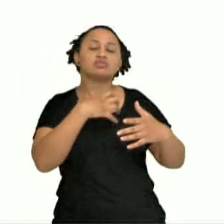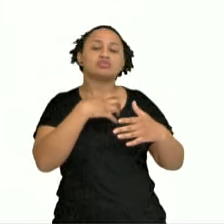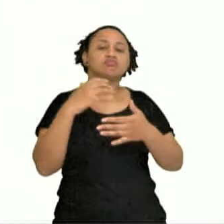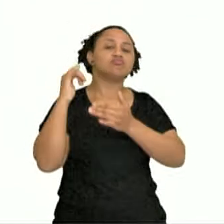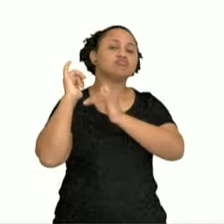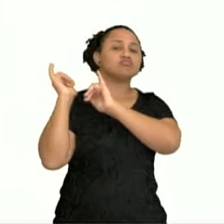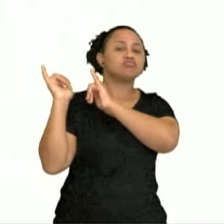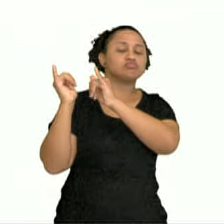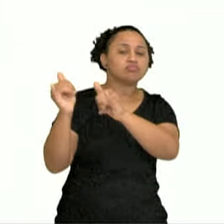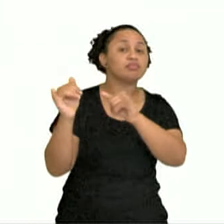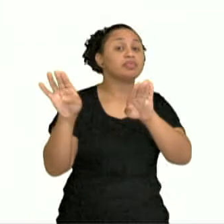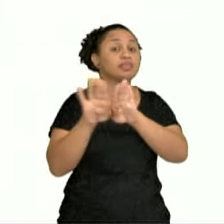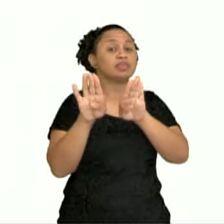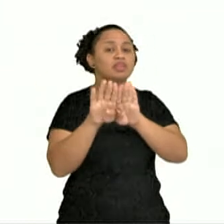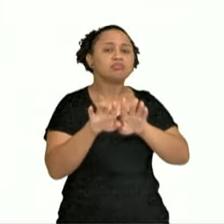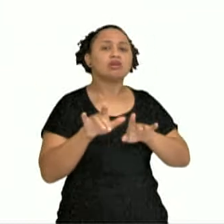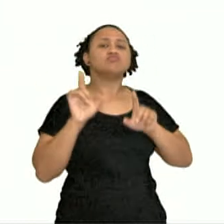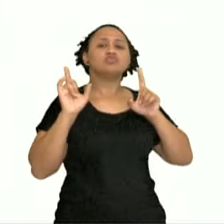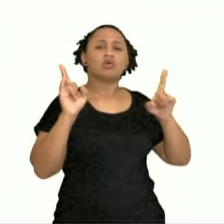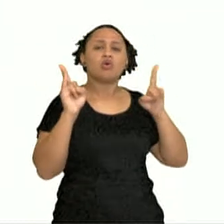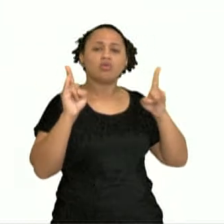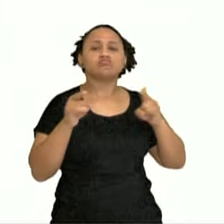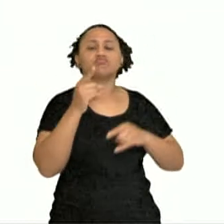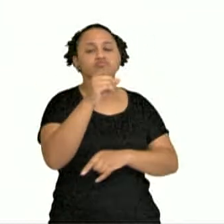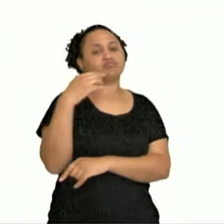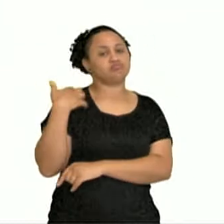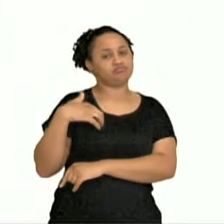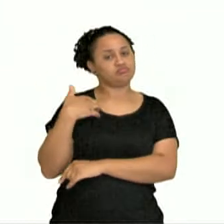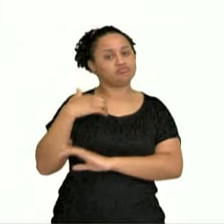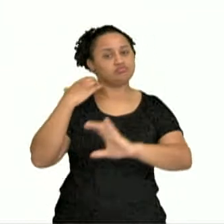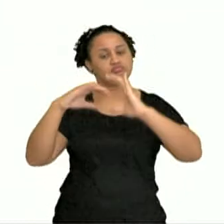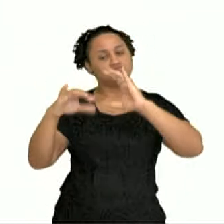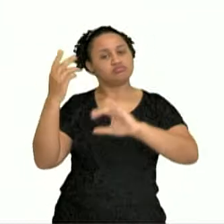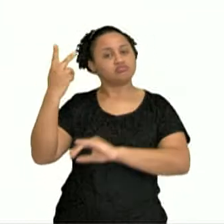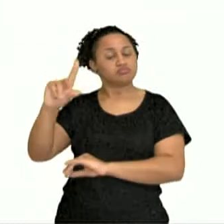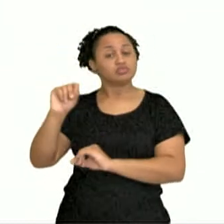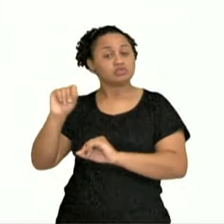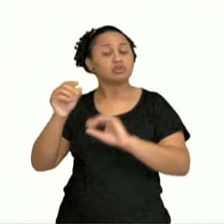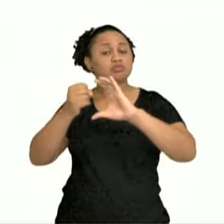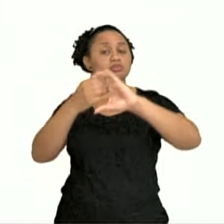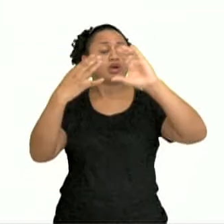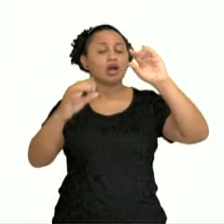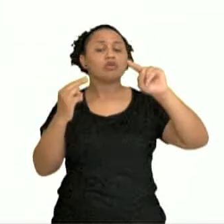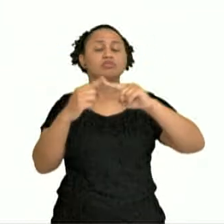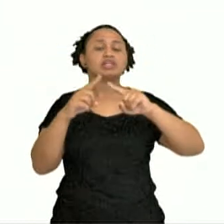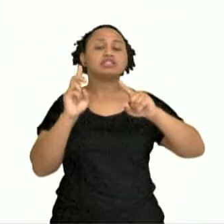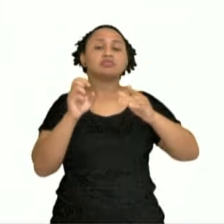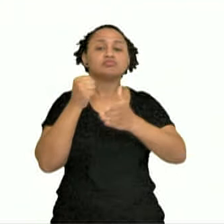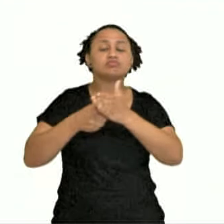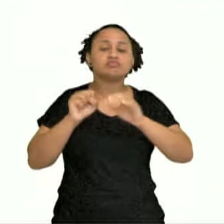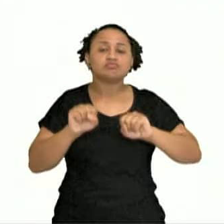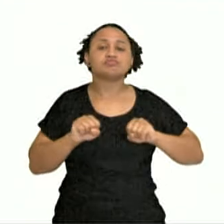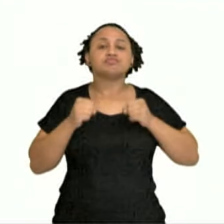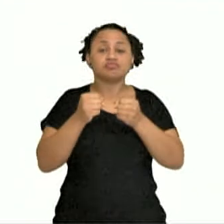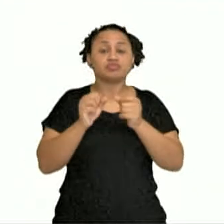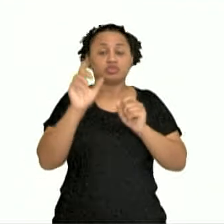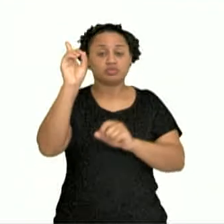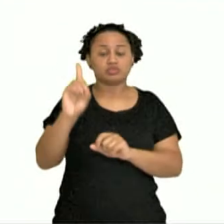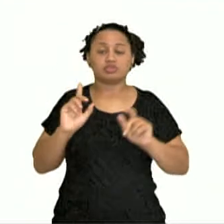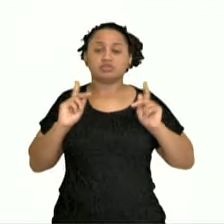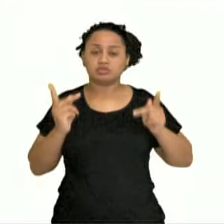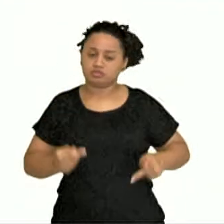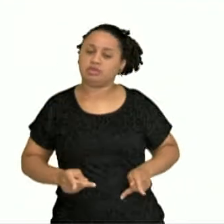folclórico com o rock argentino e as suas canções se caracterizam por defender os direitos humanos dos camponeses,